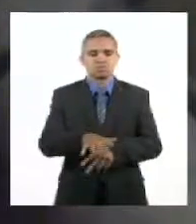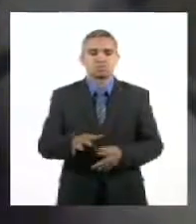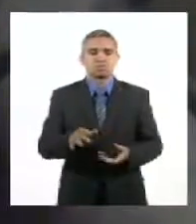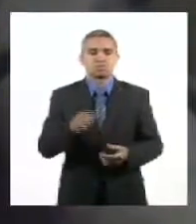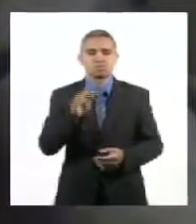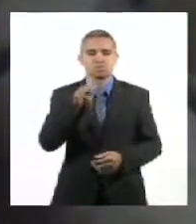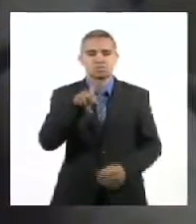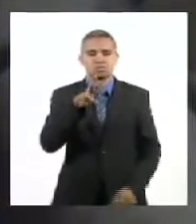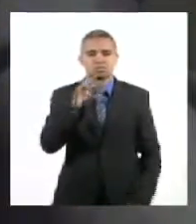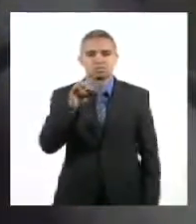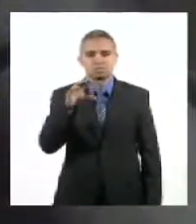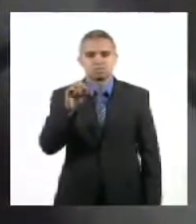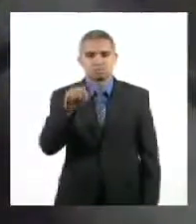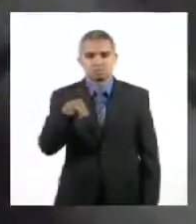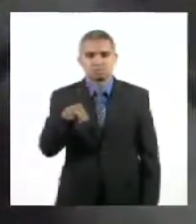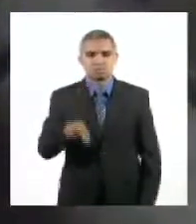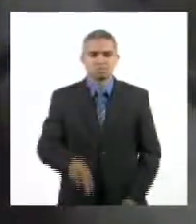PROCON.